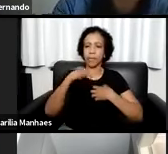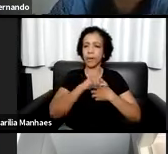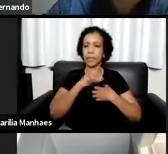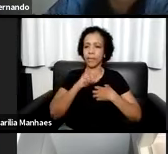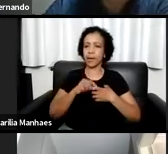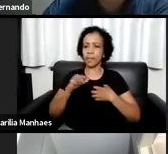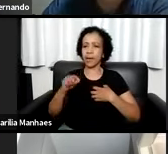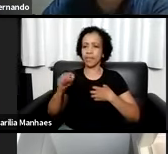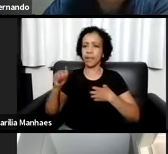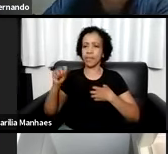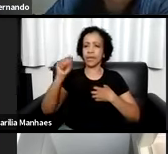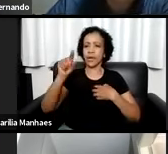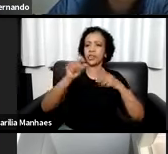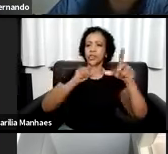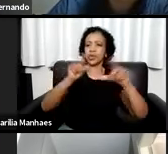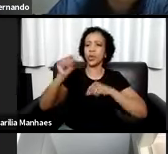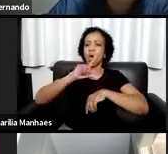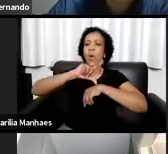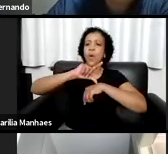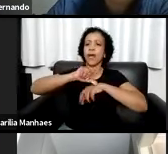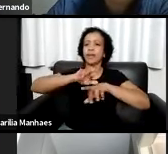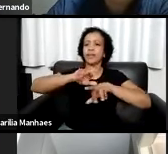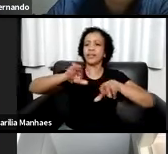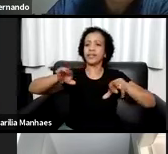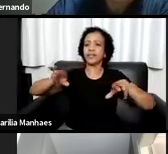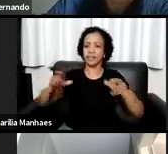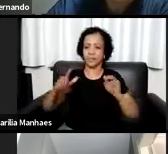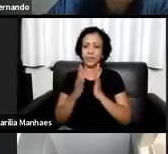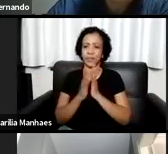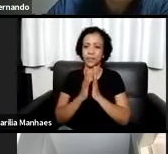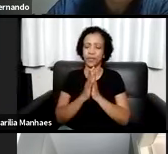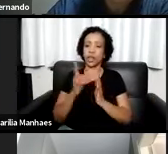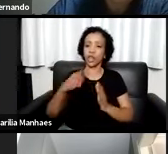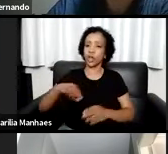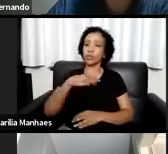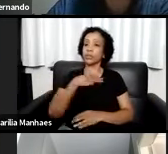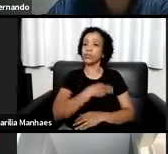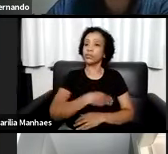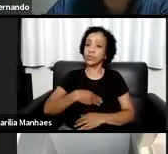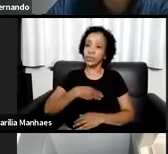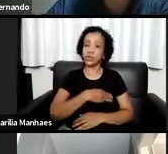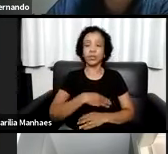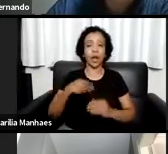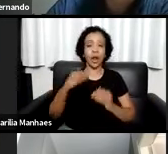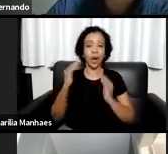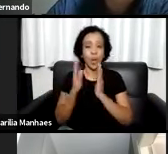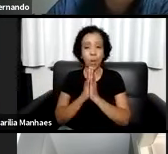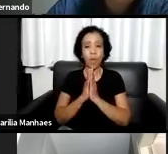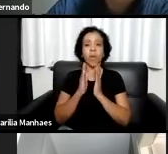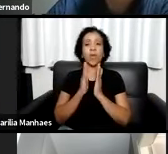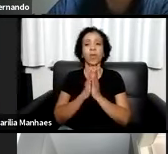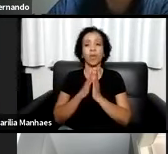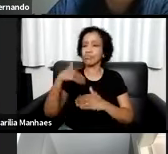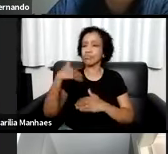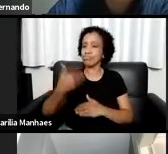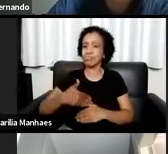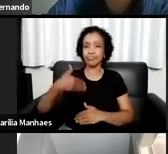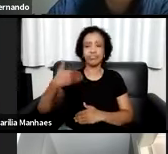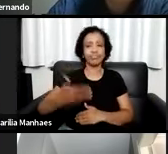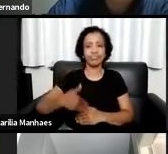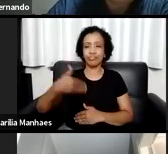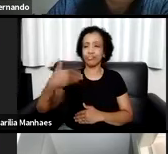um de nós escolheu vários períodos, os nossos missionários estiveram em oração permanente. A